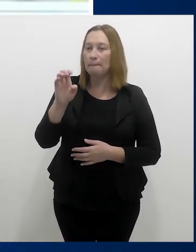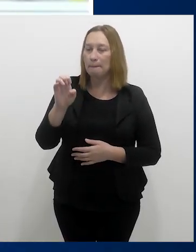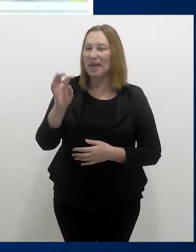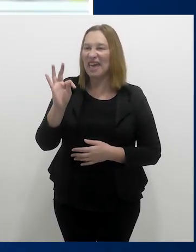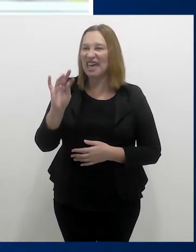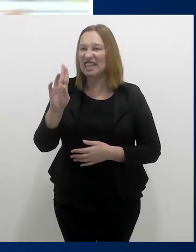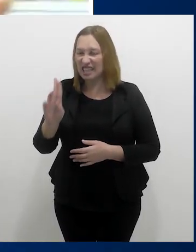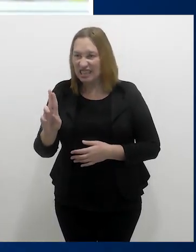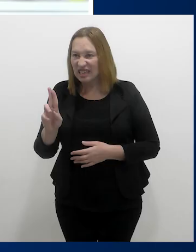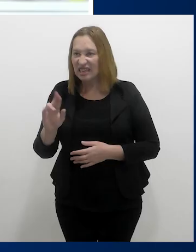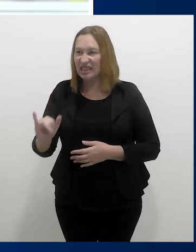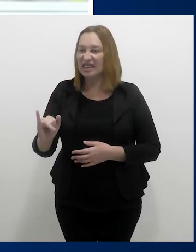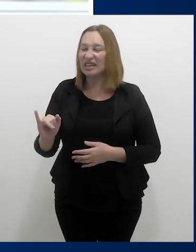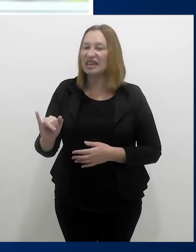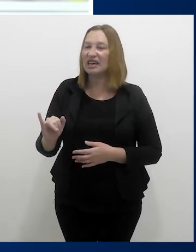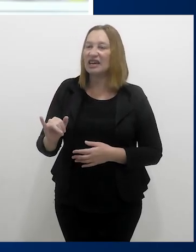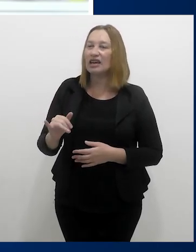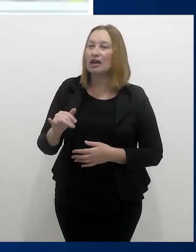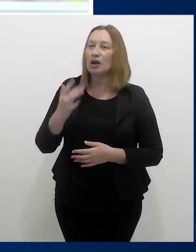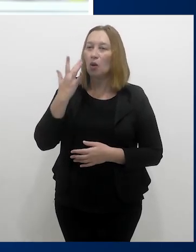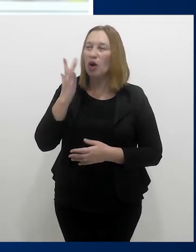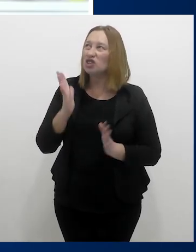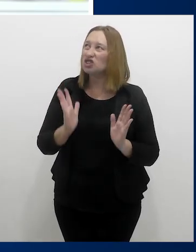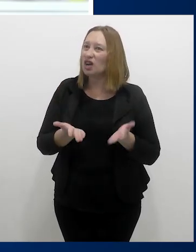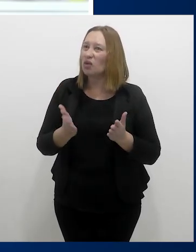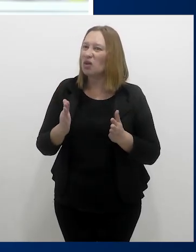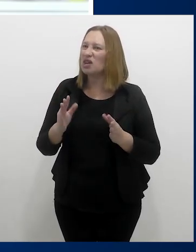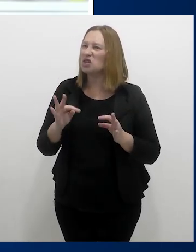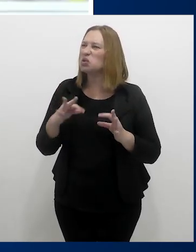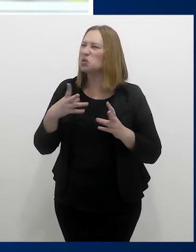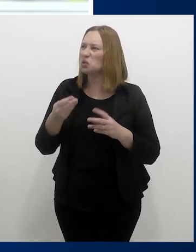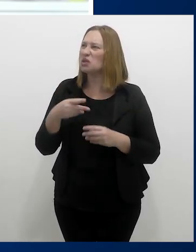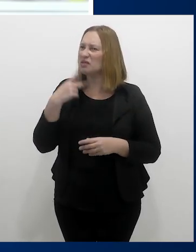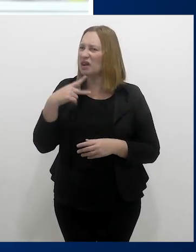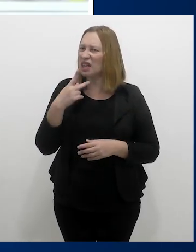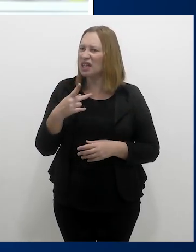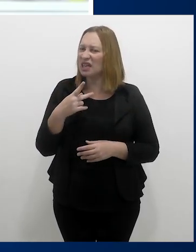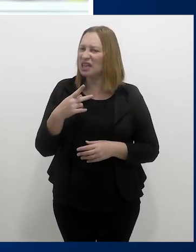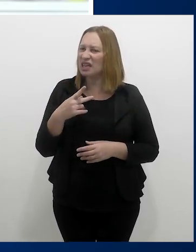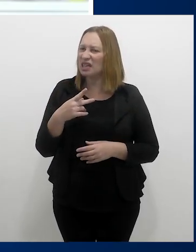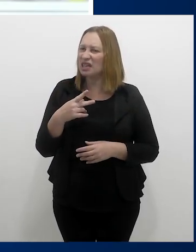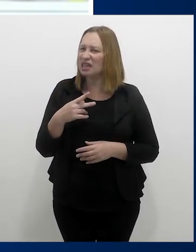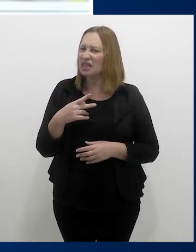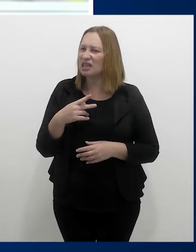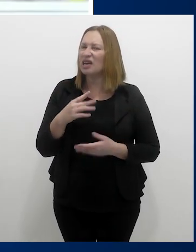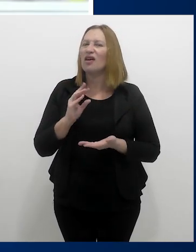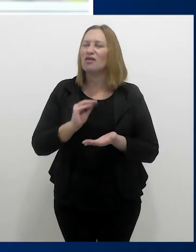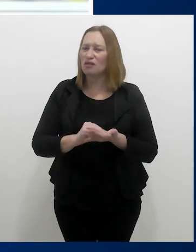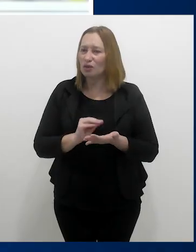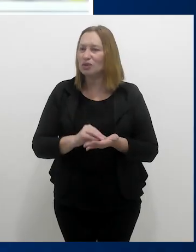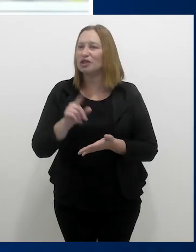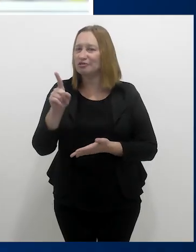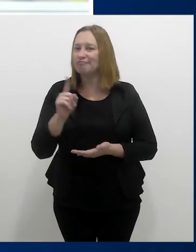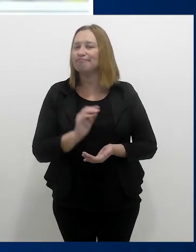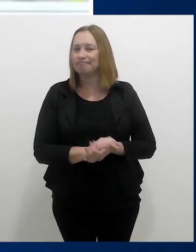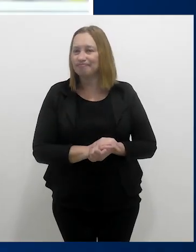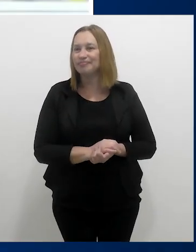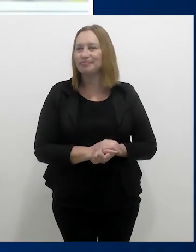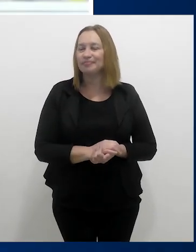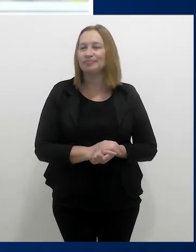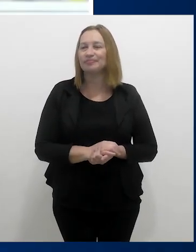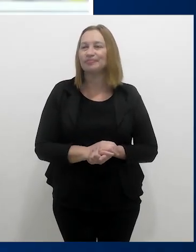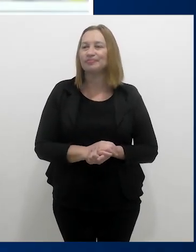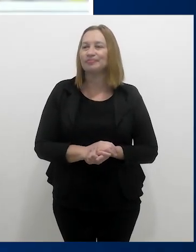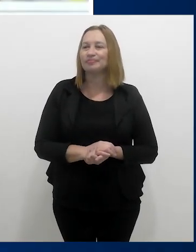Beth, pronto, tem a faltava Clô que Beth. está fora, e acho que agora foram todas. Beth e Clô, E isso, estavam faltando